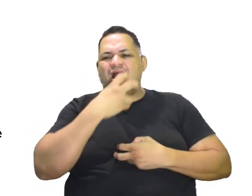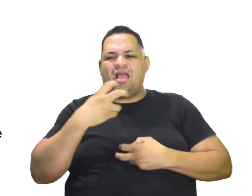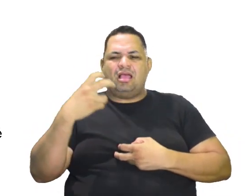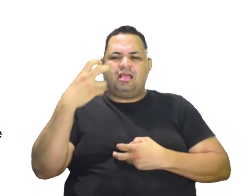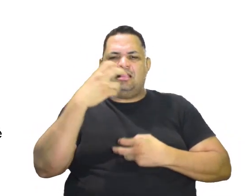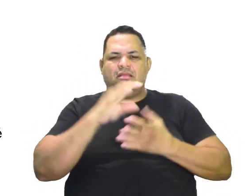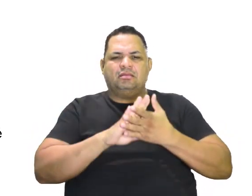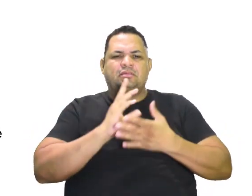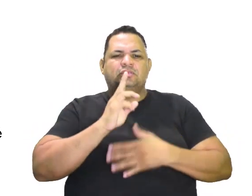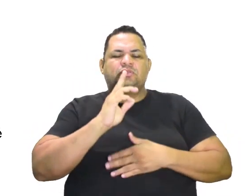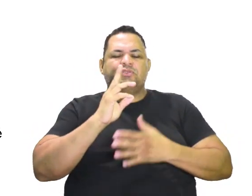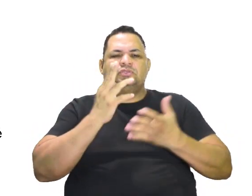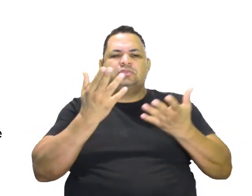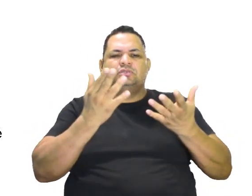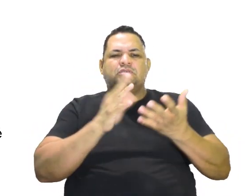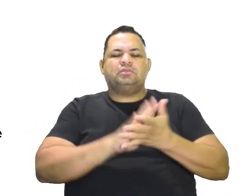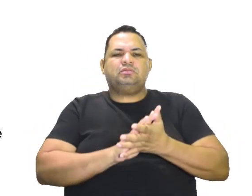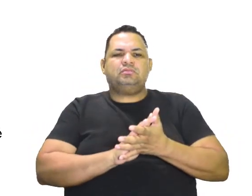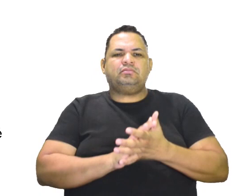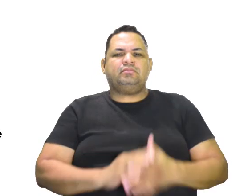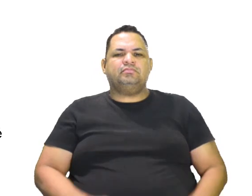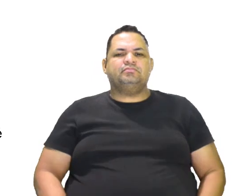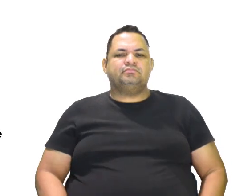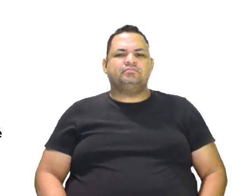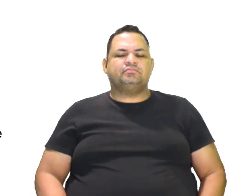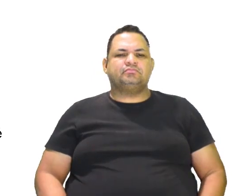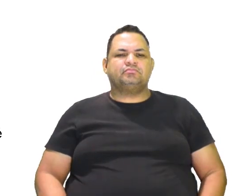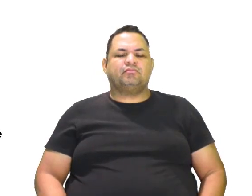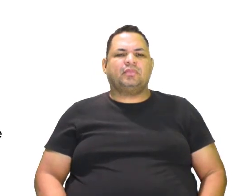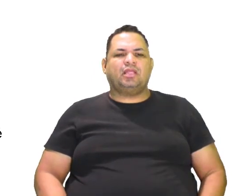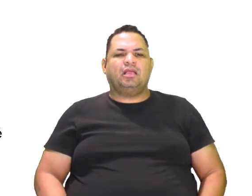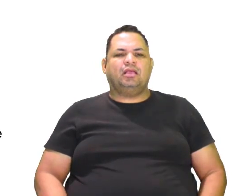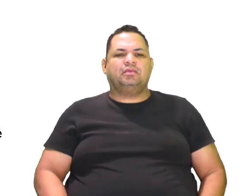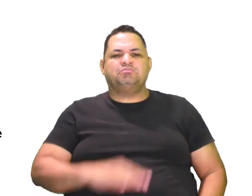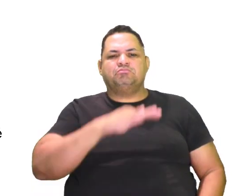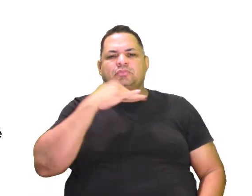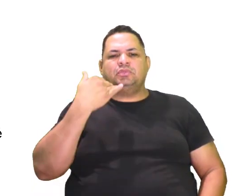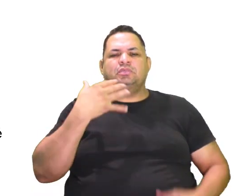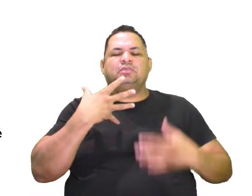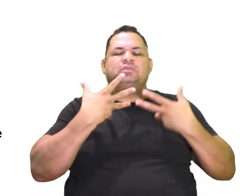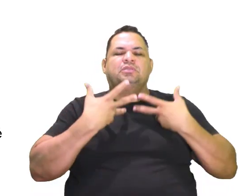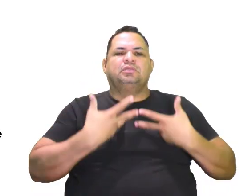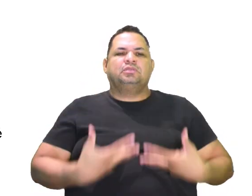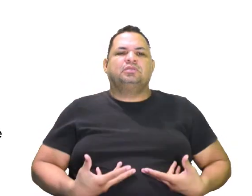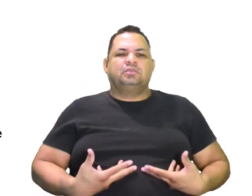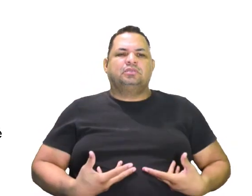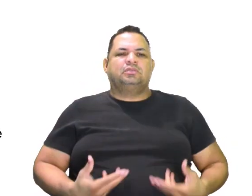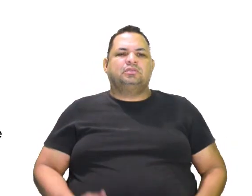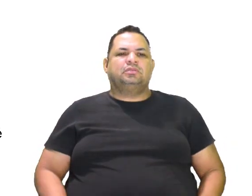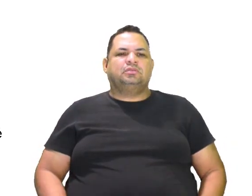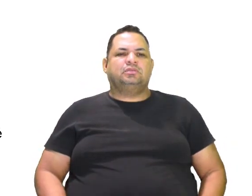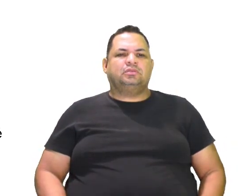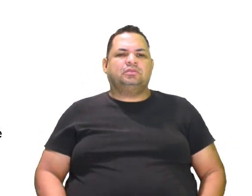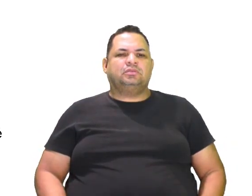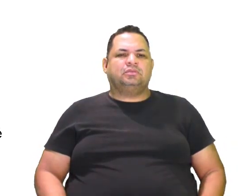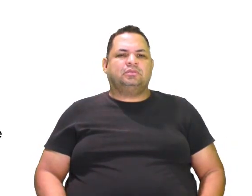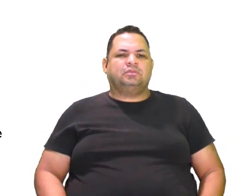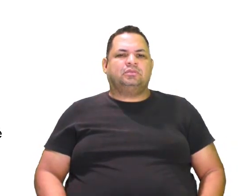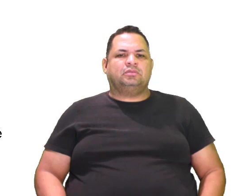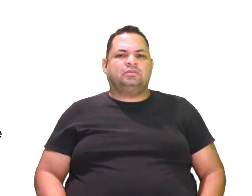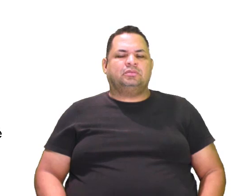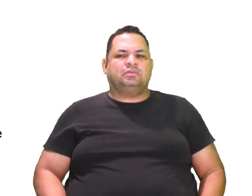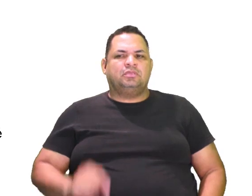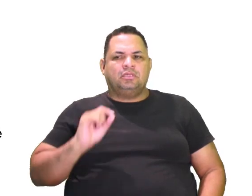continuava linda, continuava muito bela e morreu de cansaço. Então nós vemos aí, essa aí é